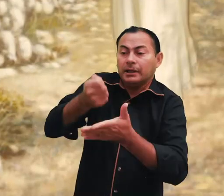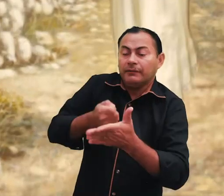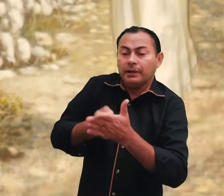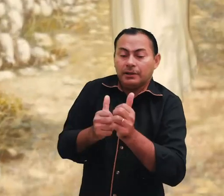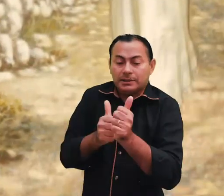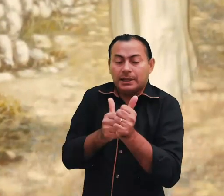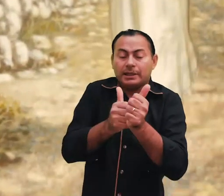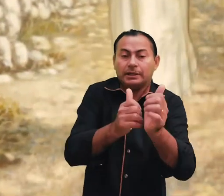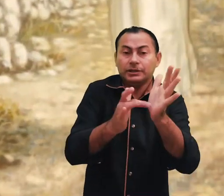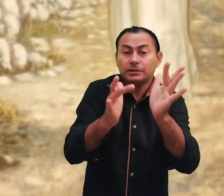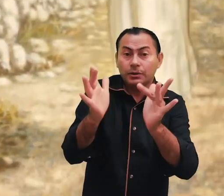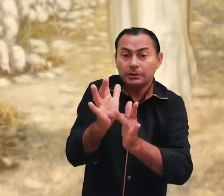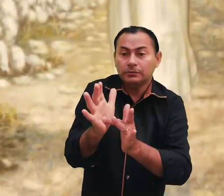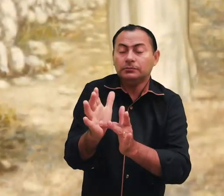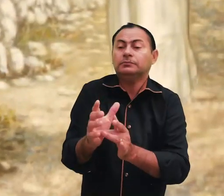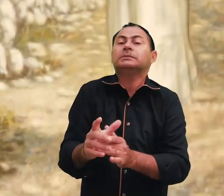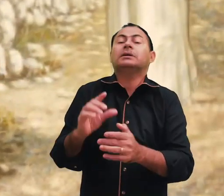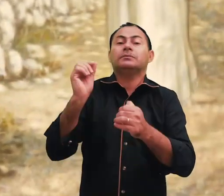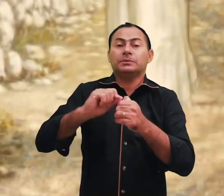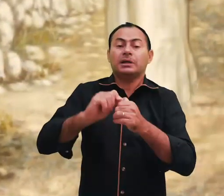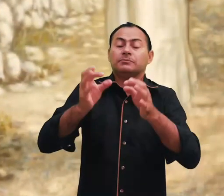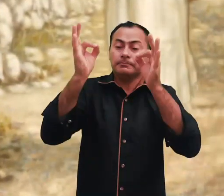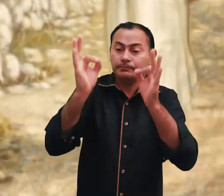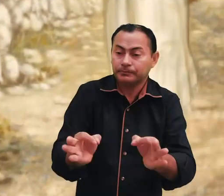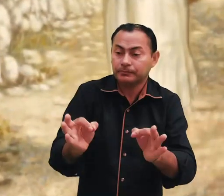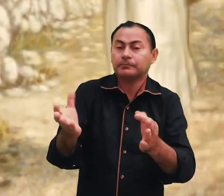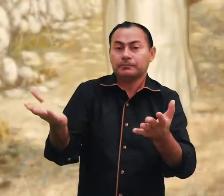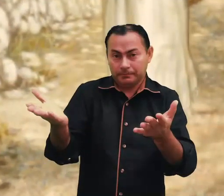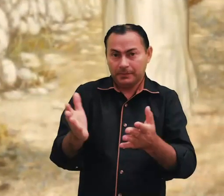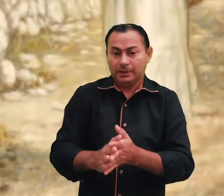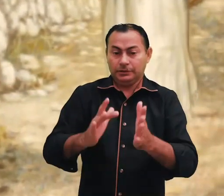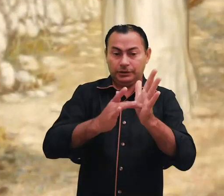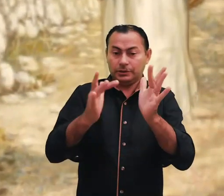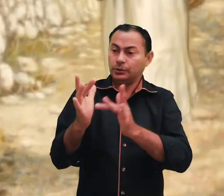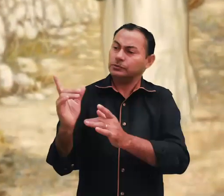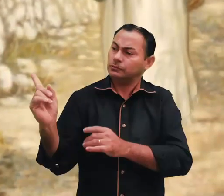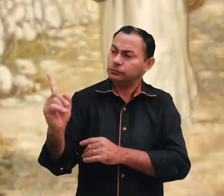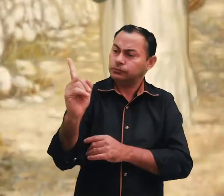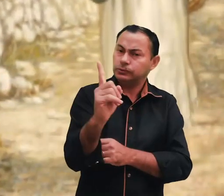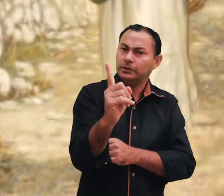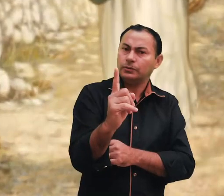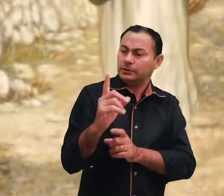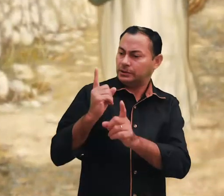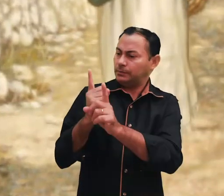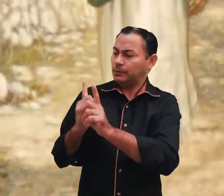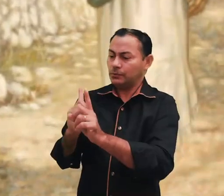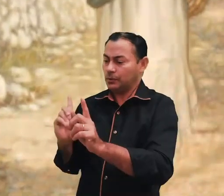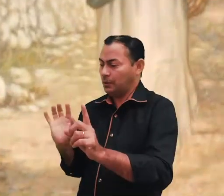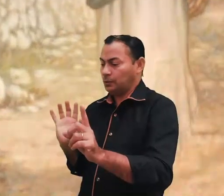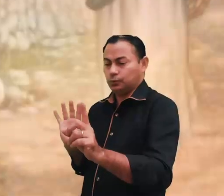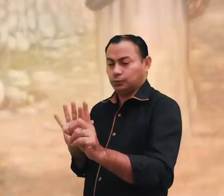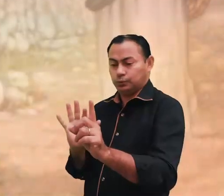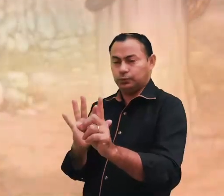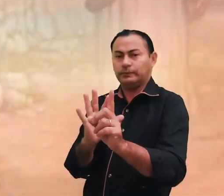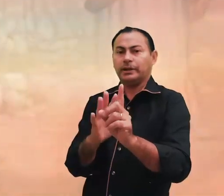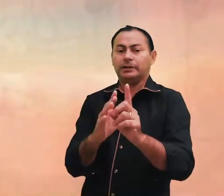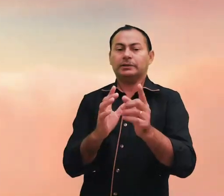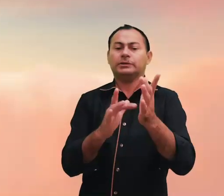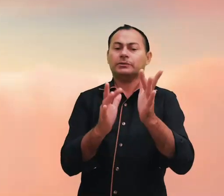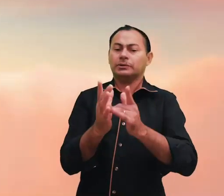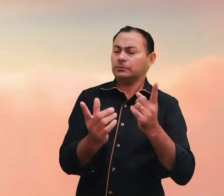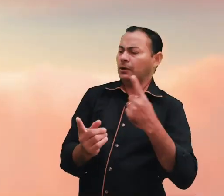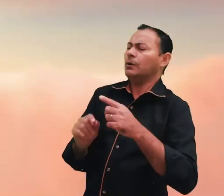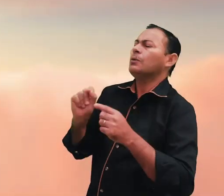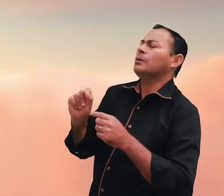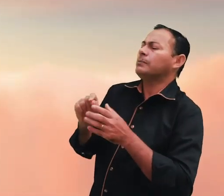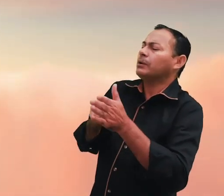deveriam seguir a Jesus. E eles fizeram exatamente isso. Jesus ia passando e eles o seguiram. Foi então que Jesus se virou e